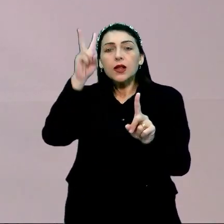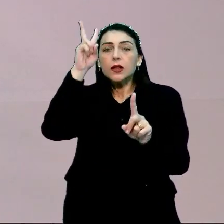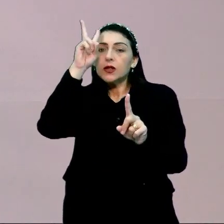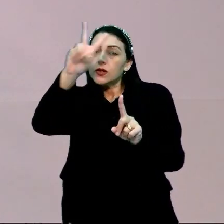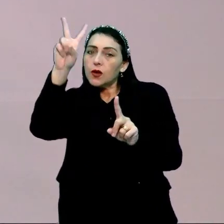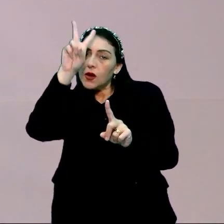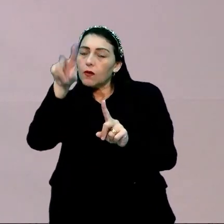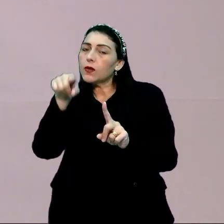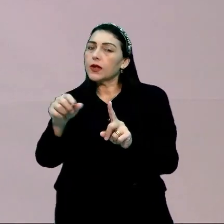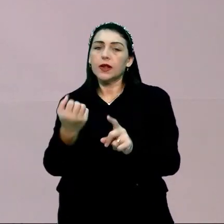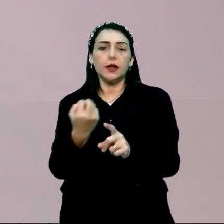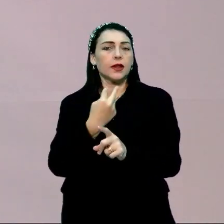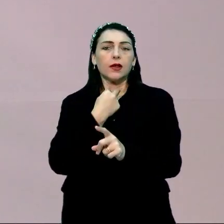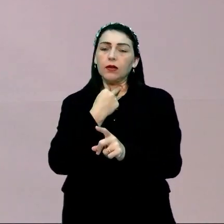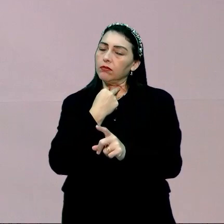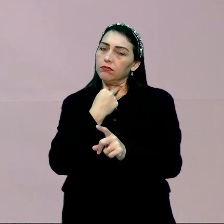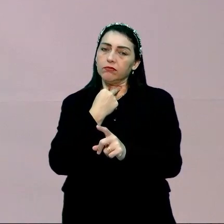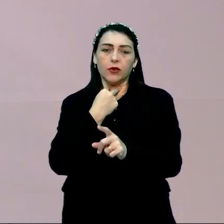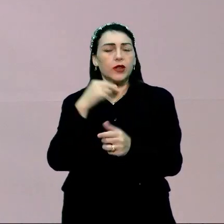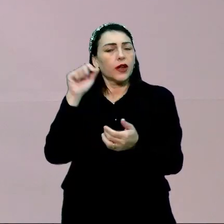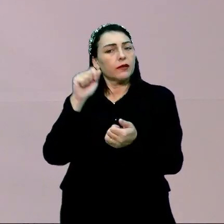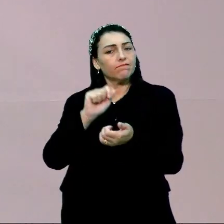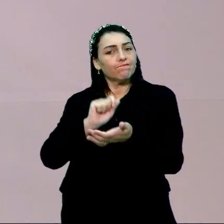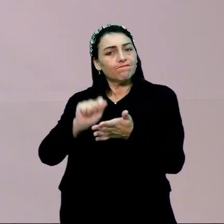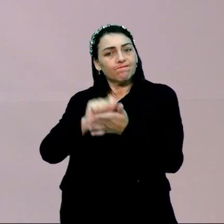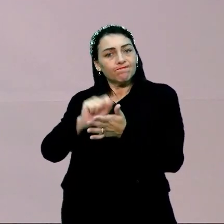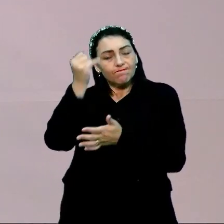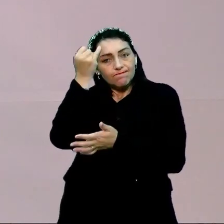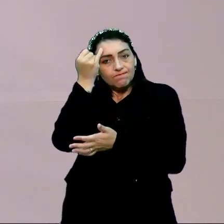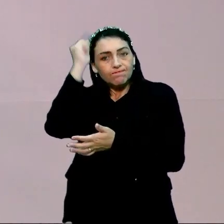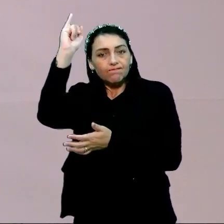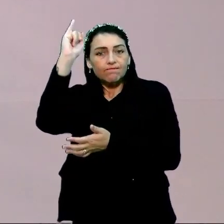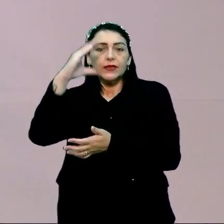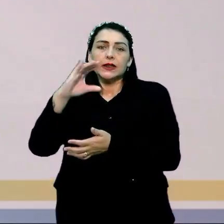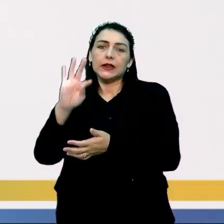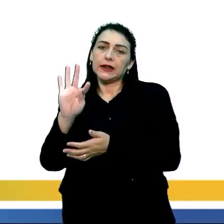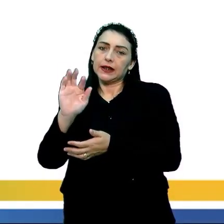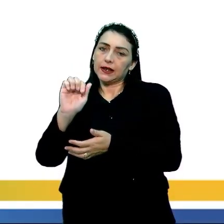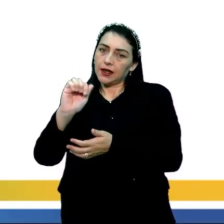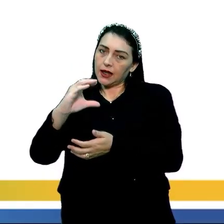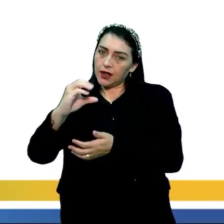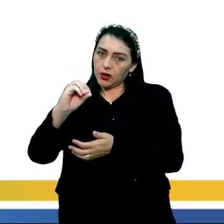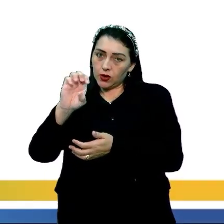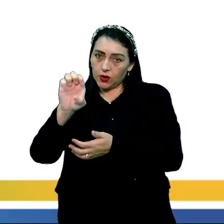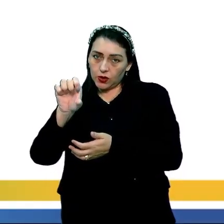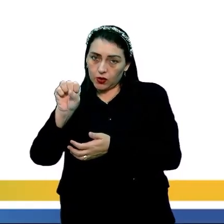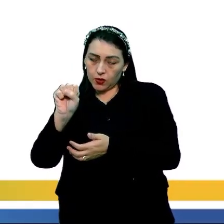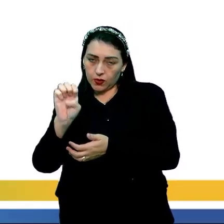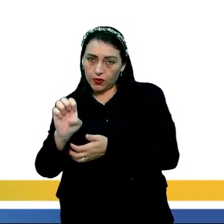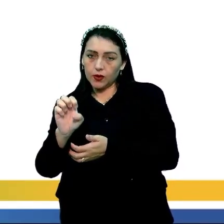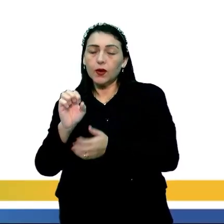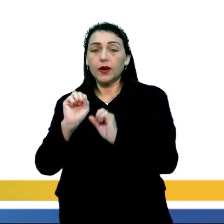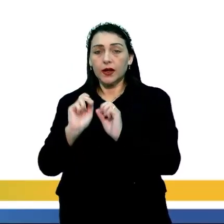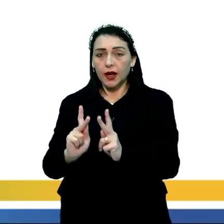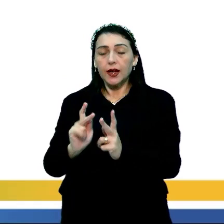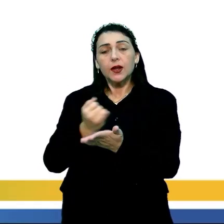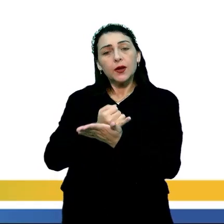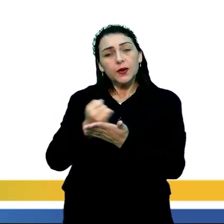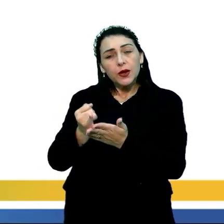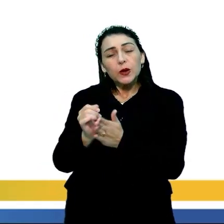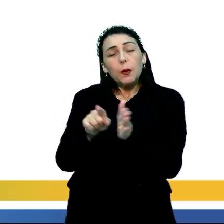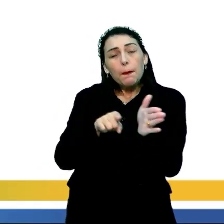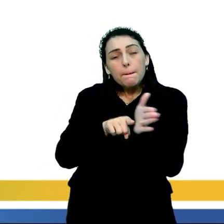então você ainda não pode estar criando citações, tá ok? Introdução a partir de